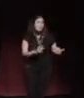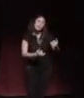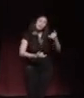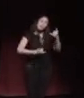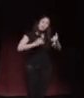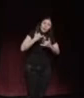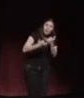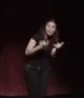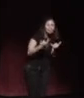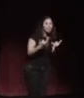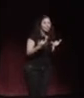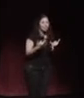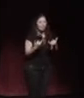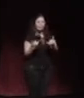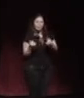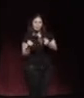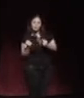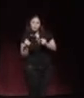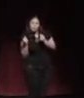uma função assim.